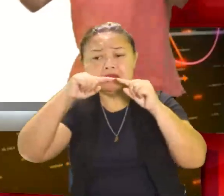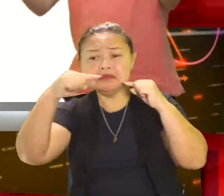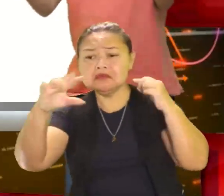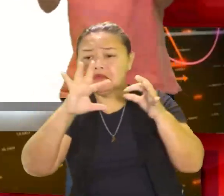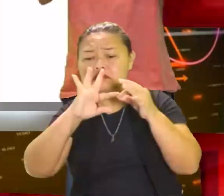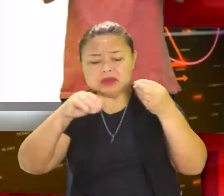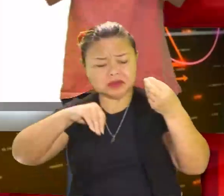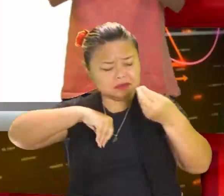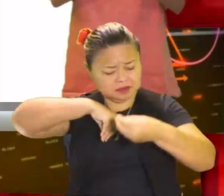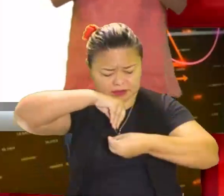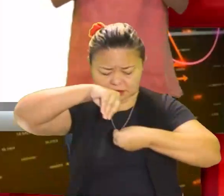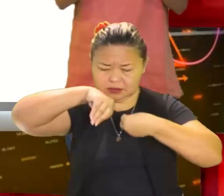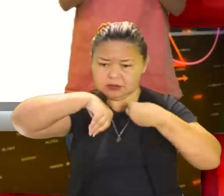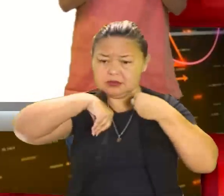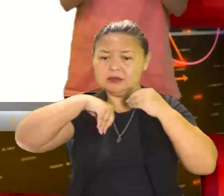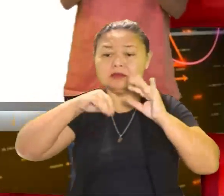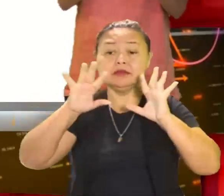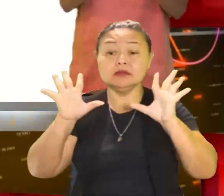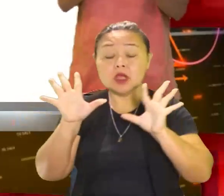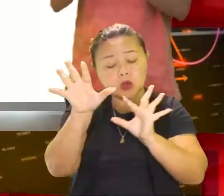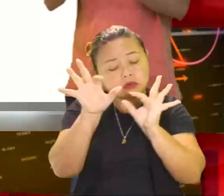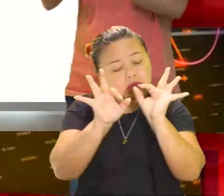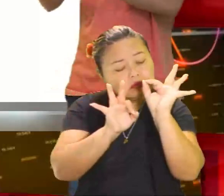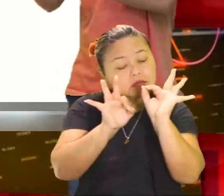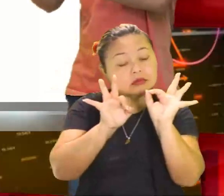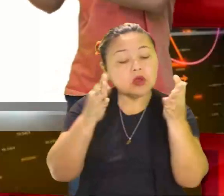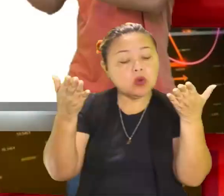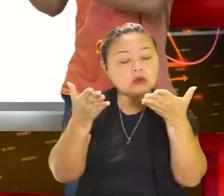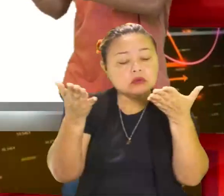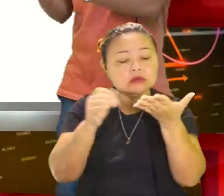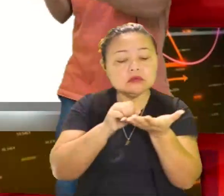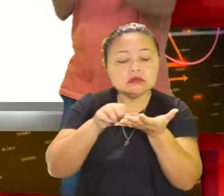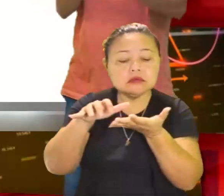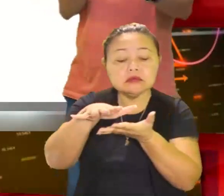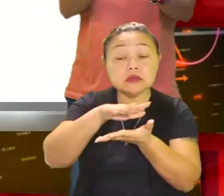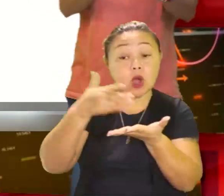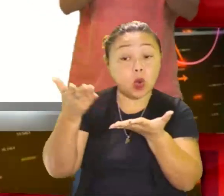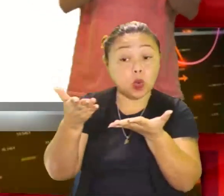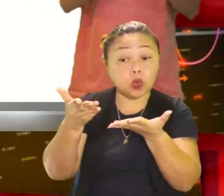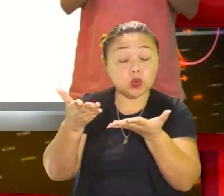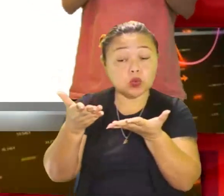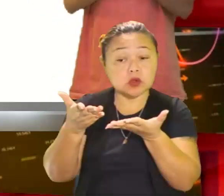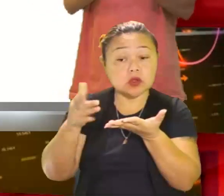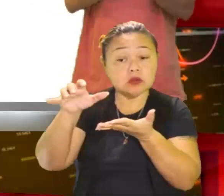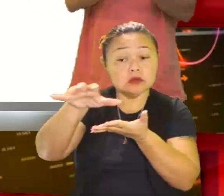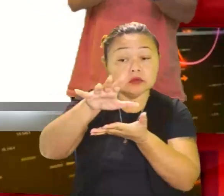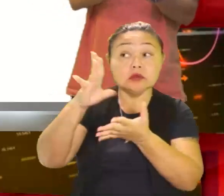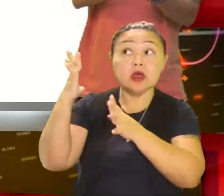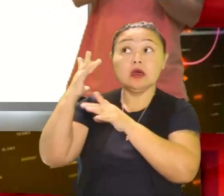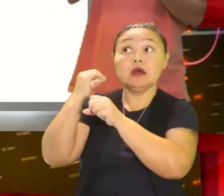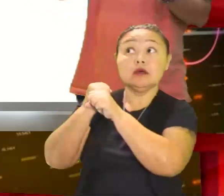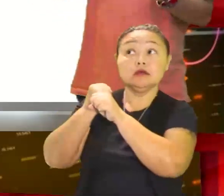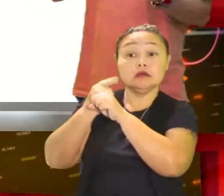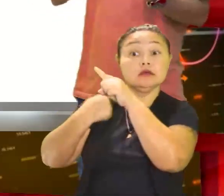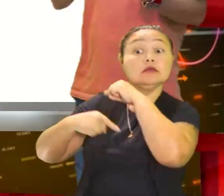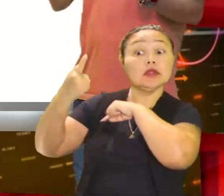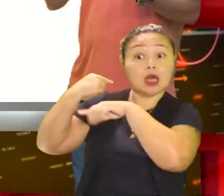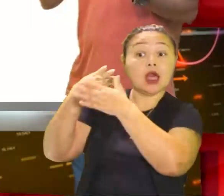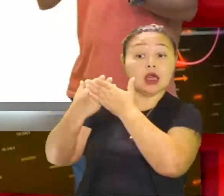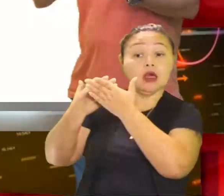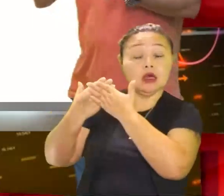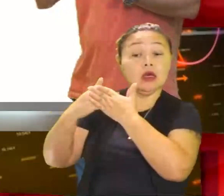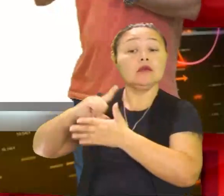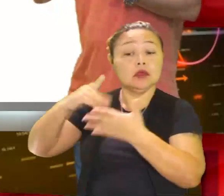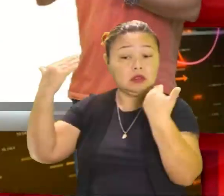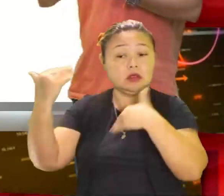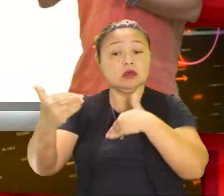atrapalhar porque tu vai misturar duas coisas. Então, organiza. Não, hoje eu vou ver geometria espacial, mas hoje eu vou revisar o assunto da aula,